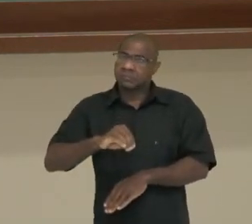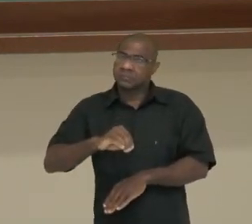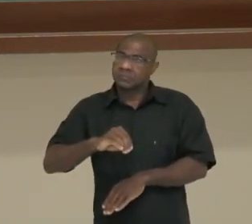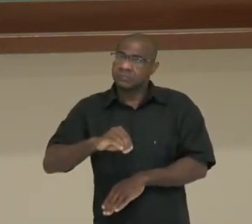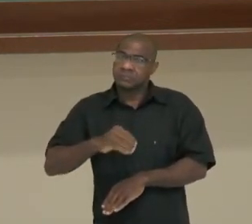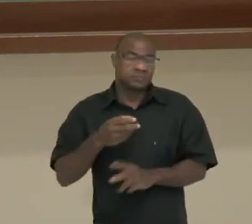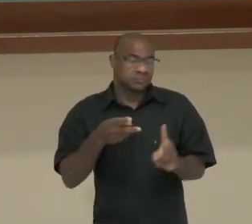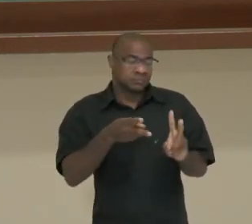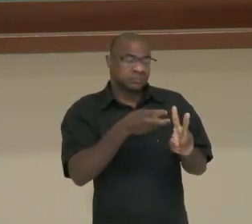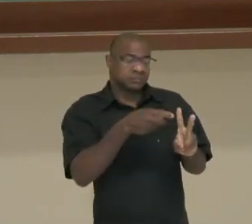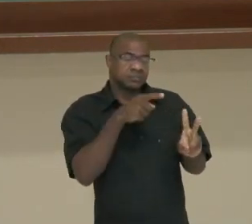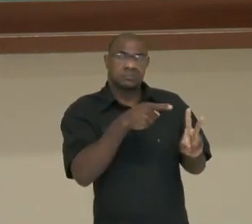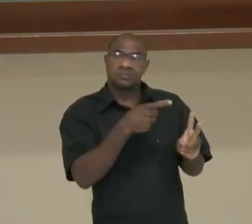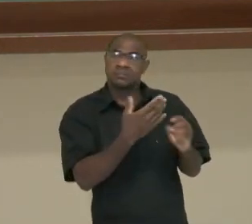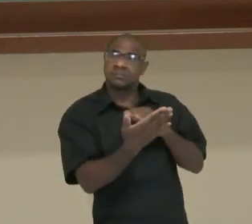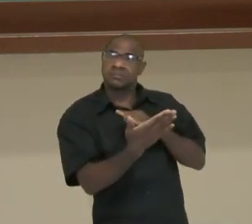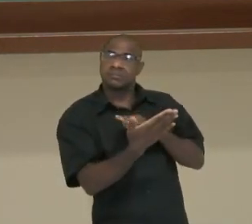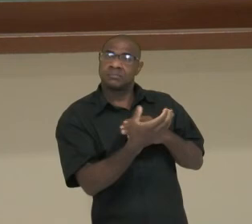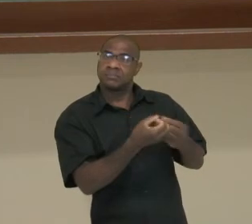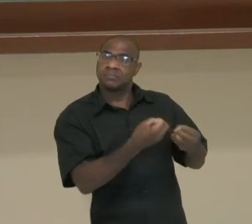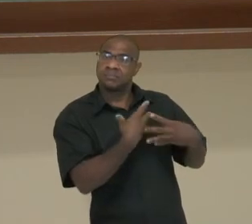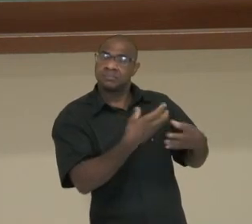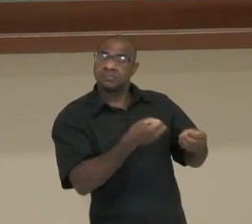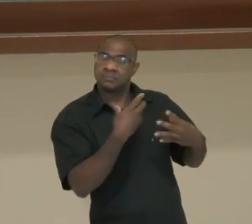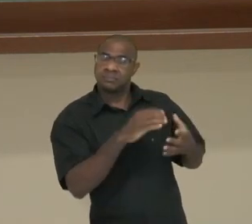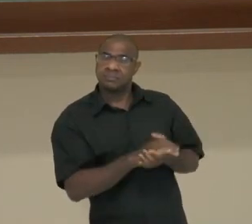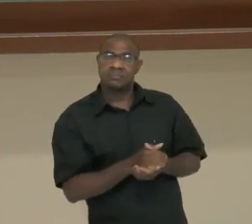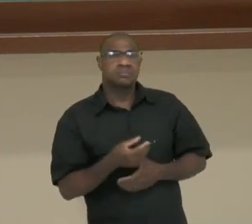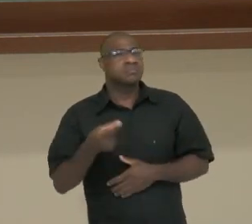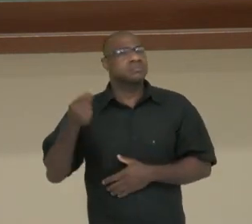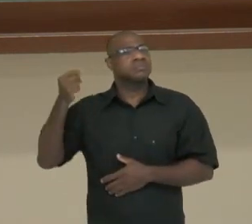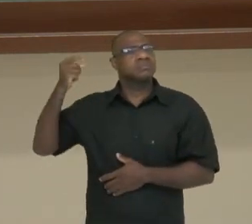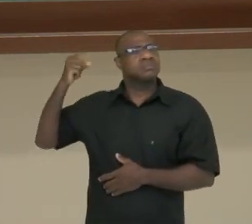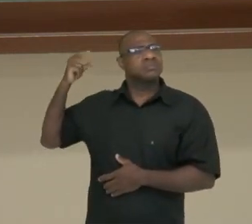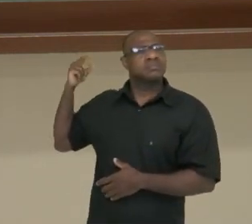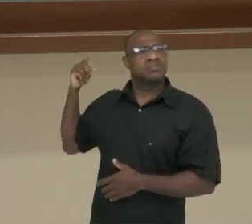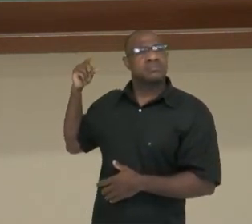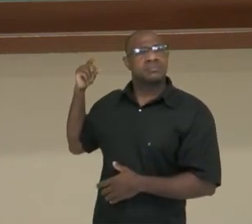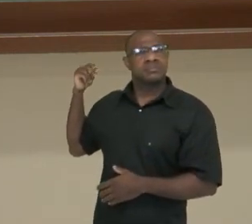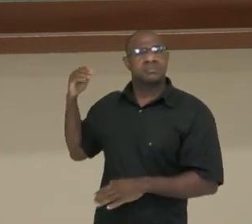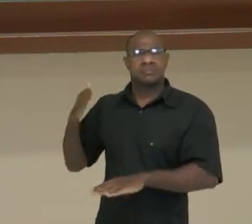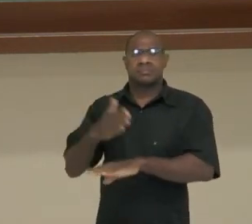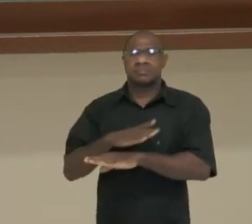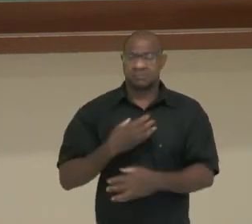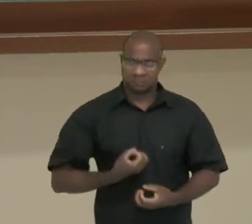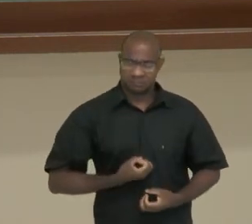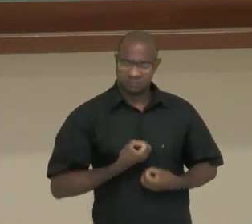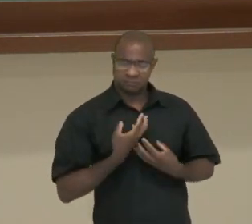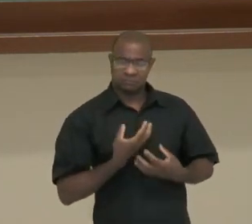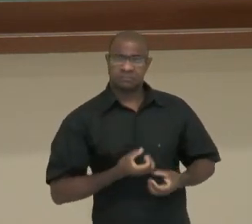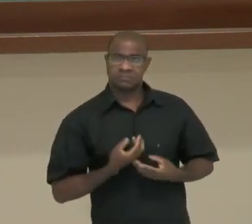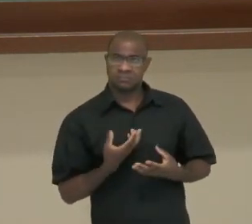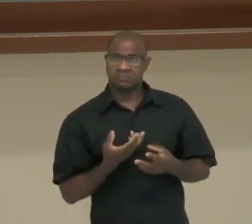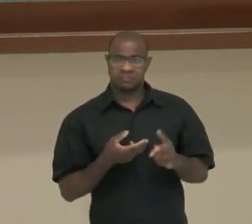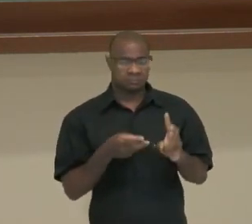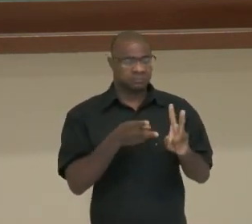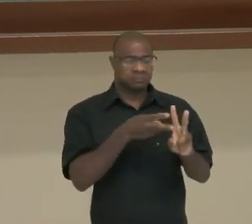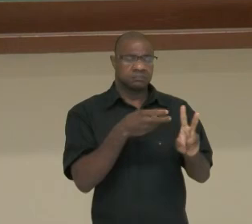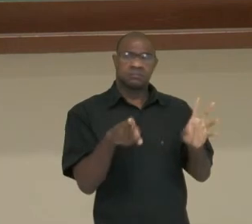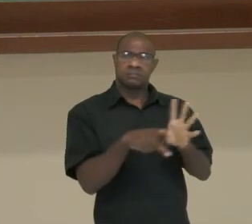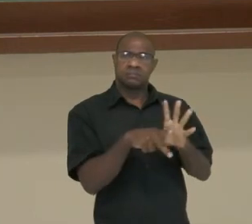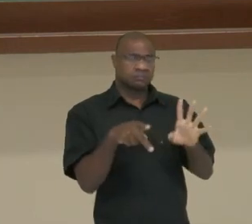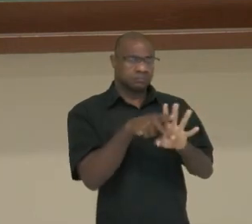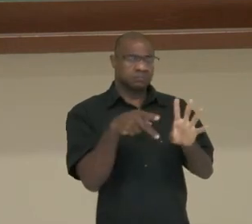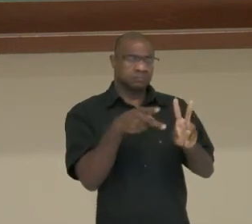índios. Lá no modernismo, né, nós temos toda uma poesia indianista, né,